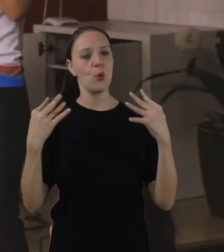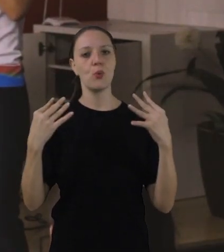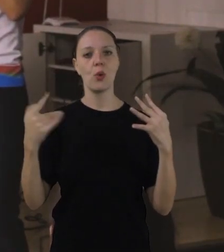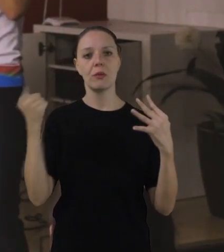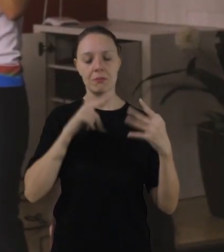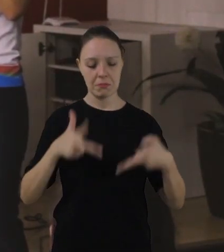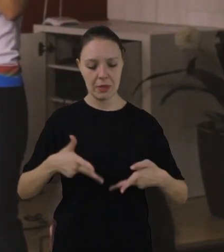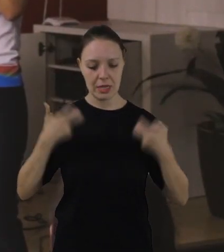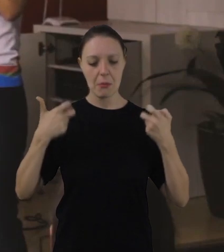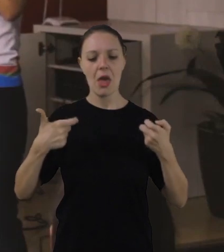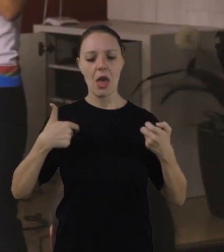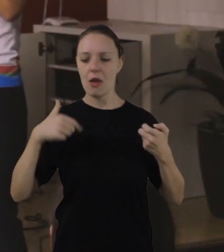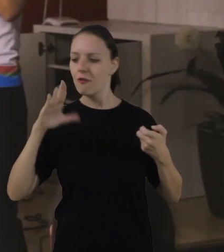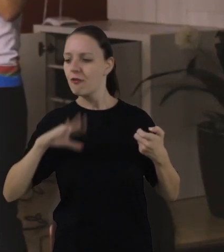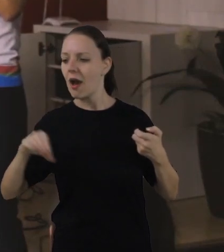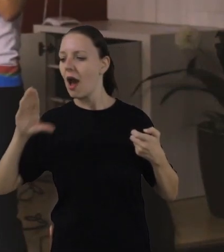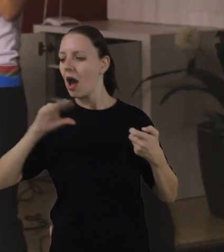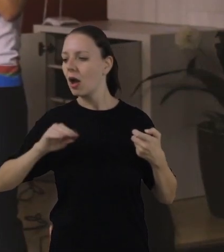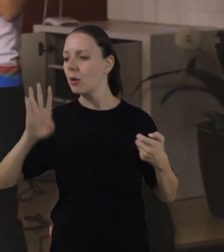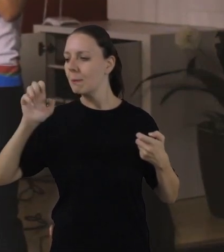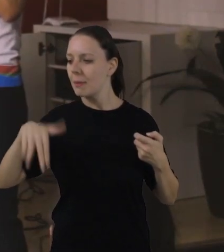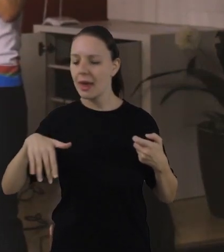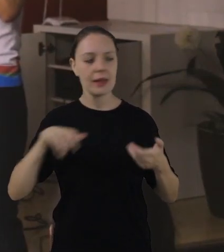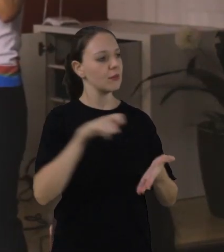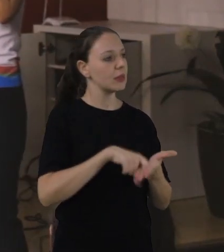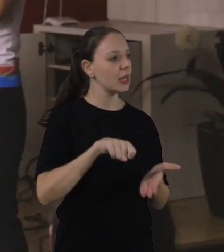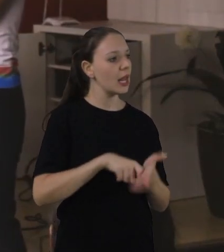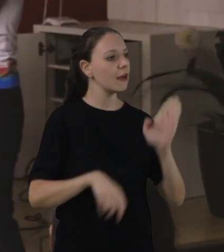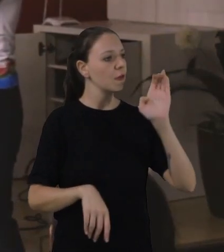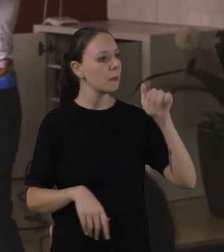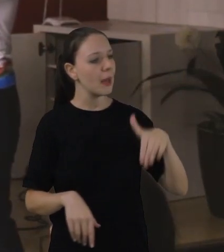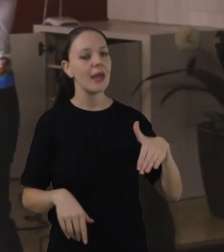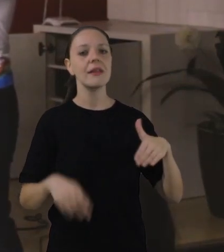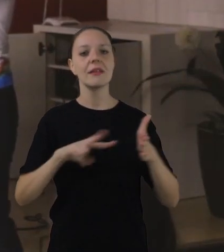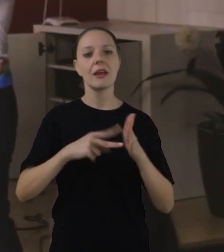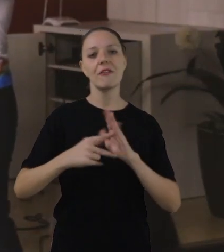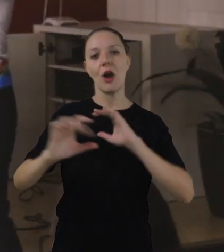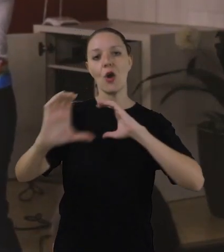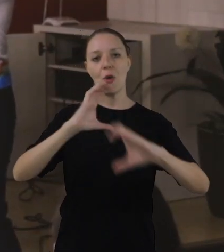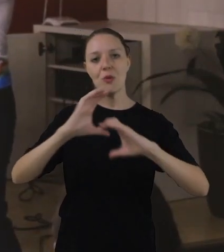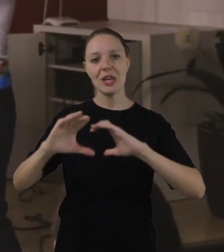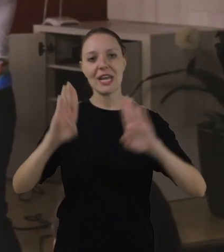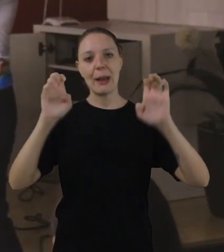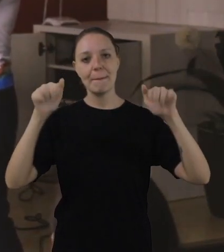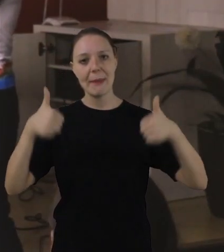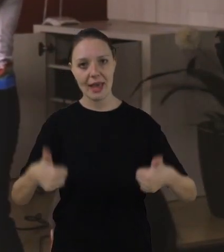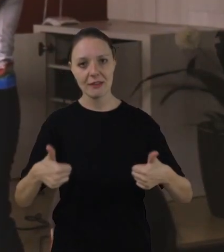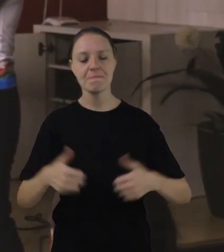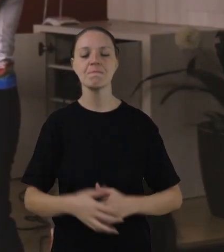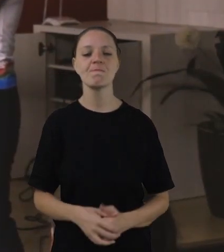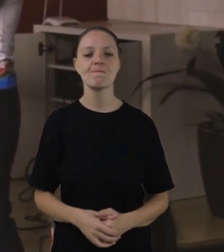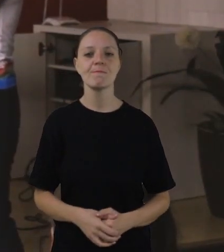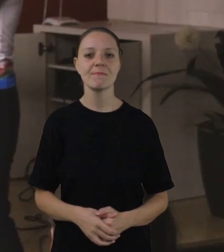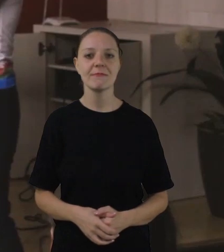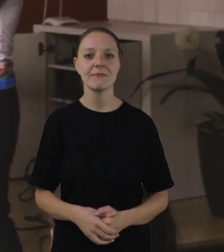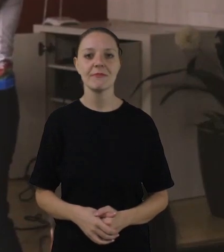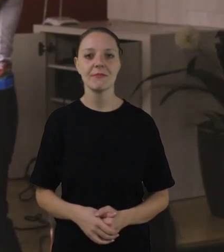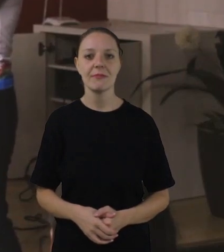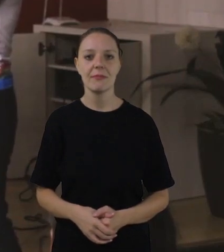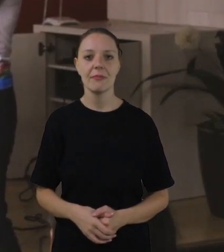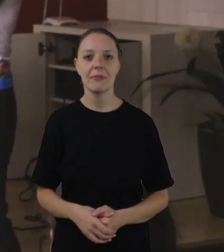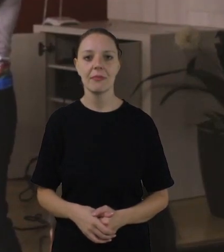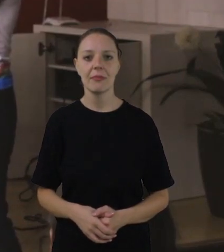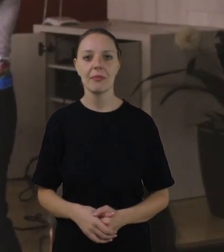uma pessoa que fala bem, escreve bem, se comunica bem, né? E, então, a